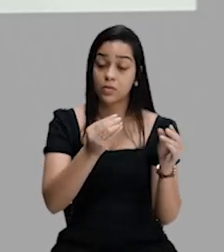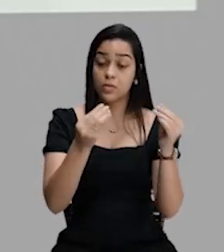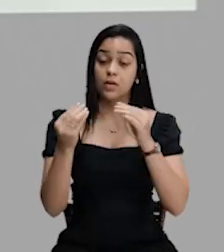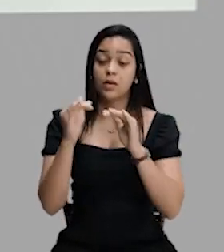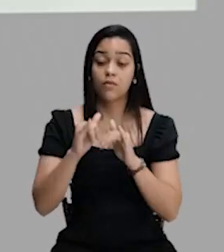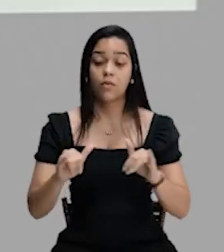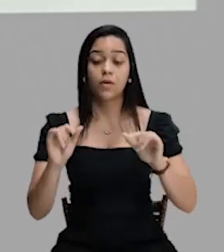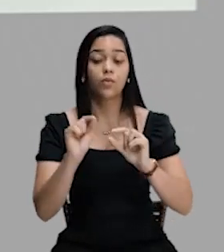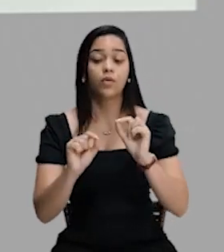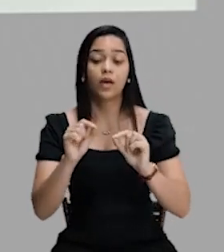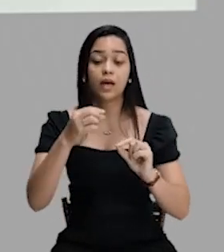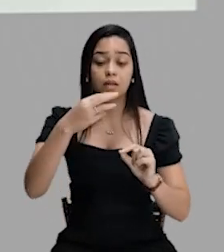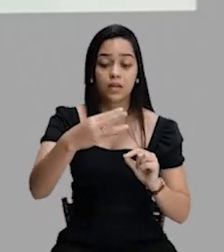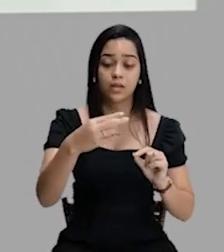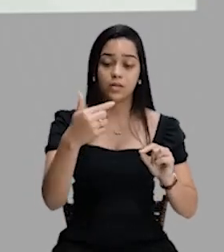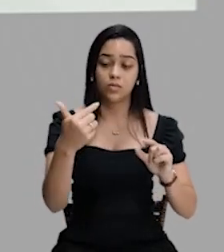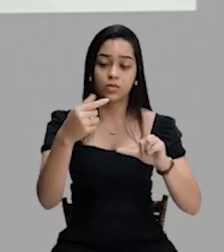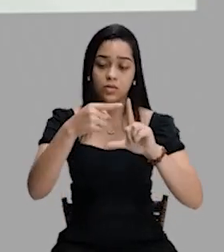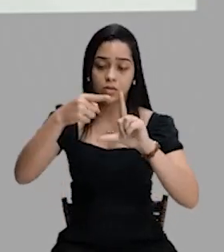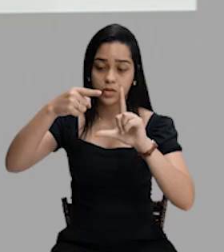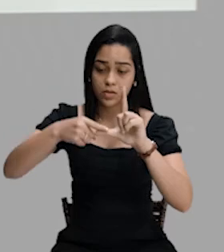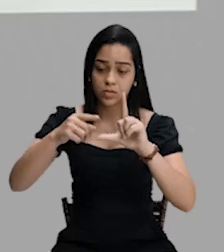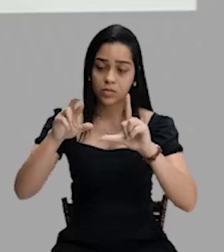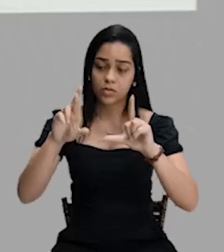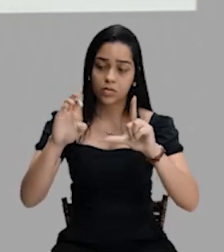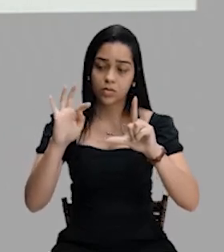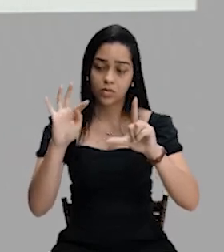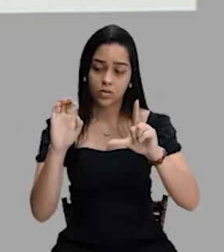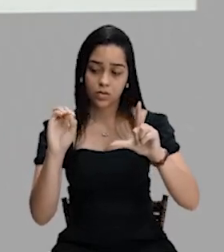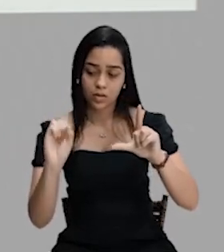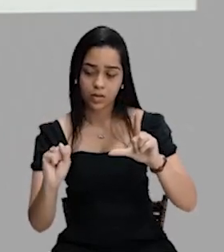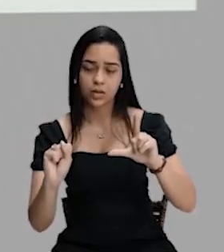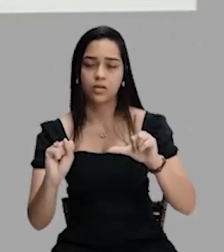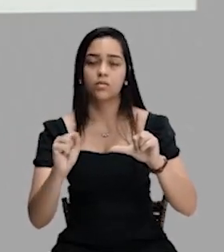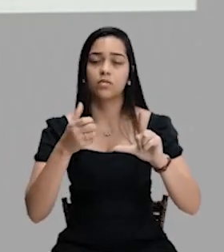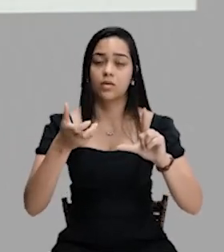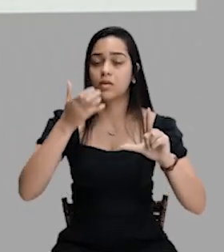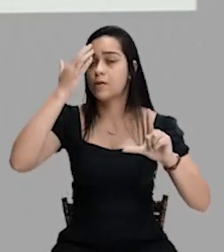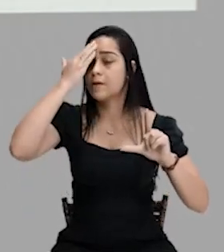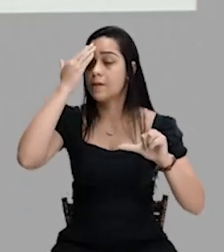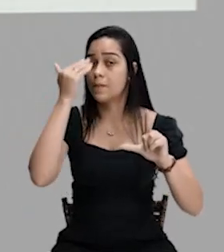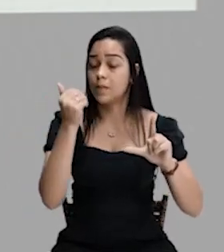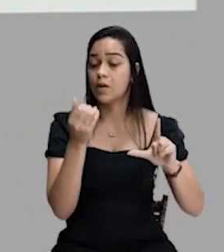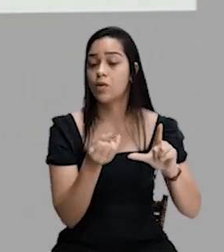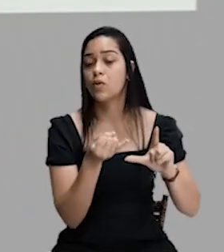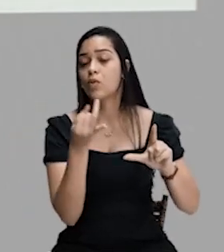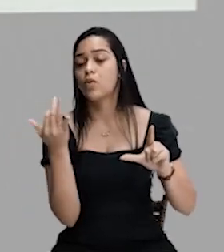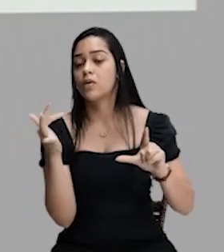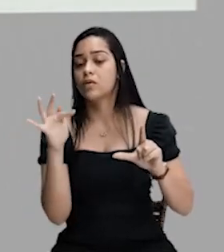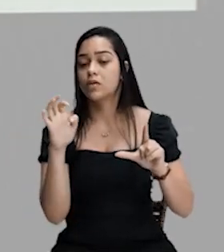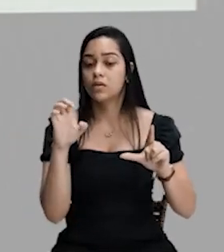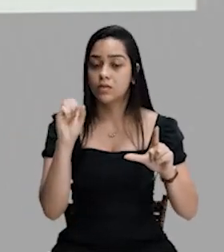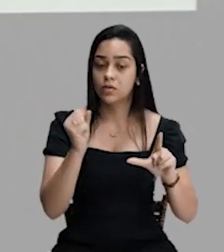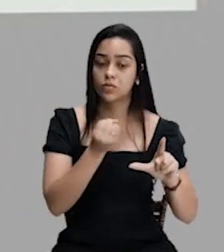vai 32 anos tá ele quer saber quantas faces número de faces